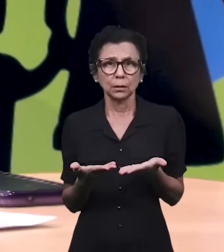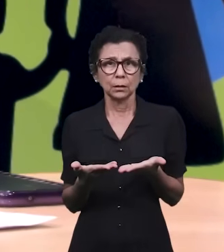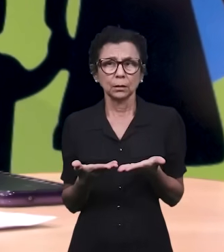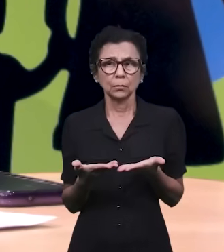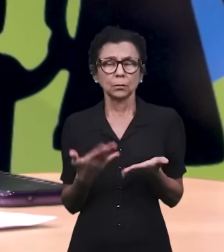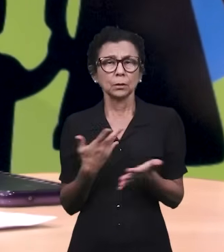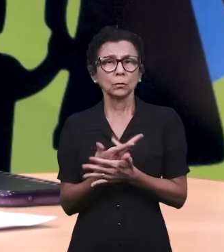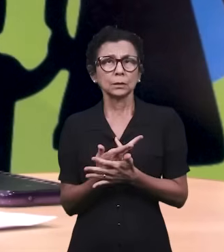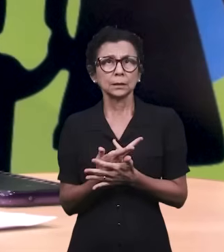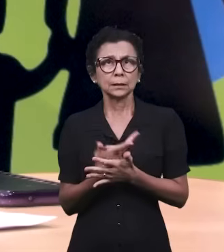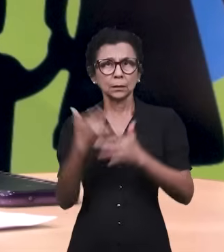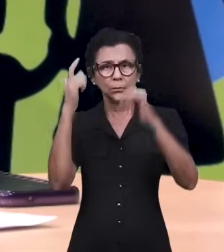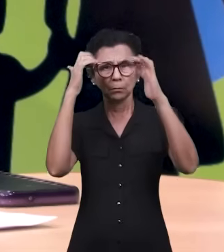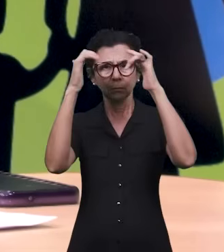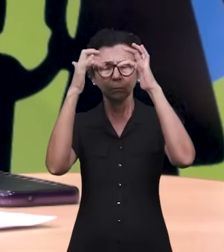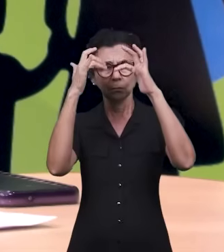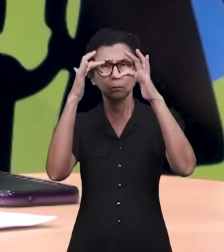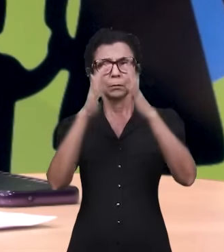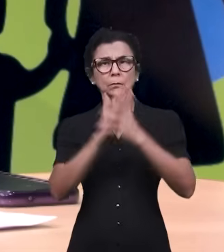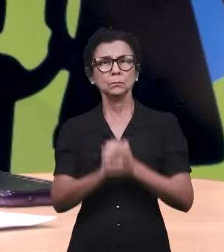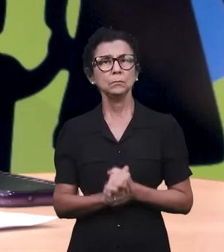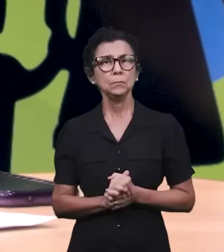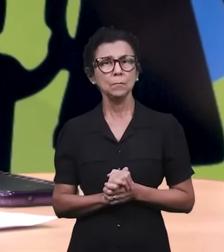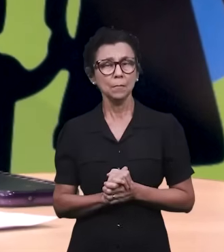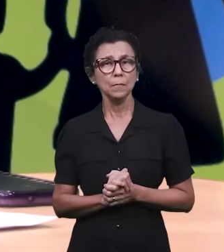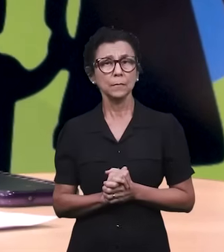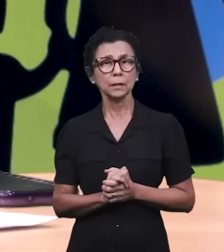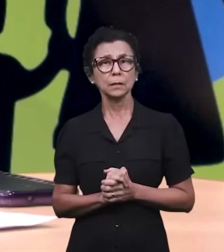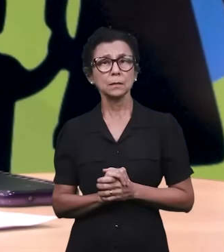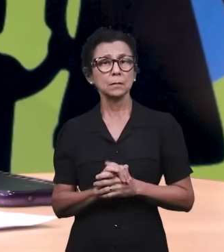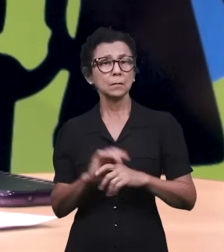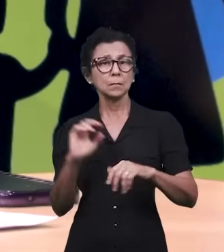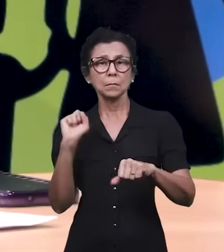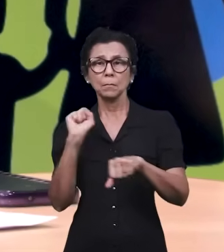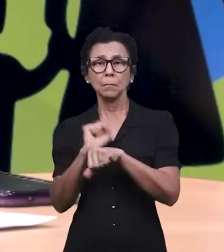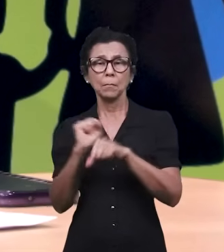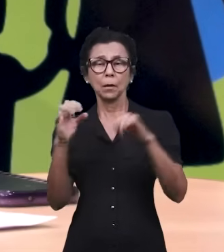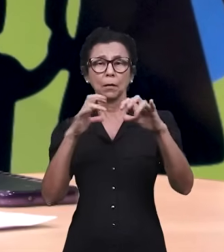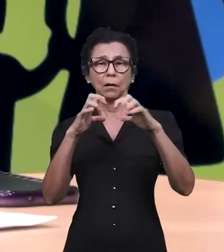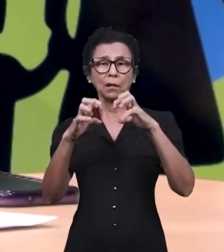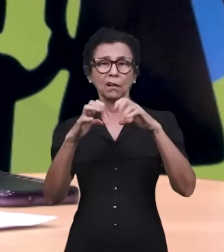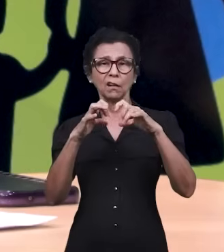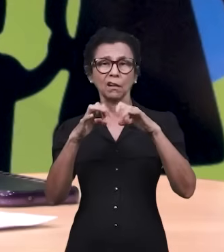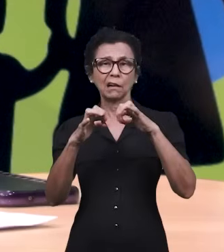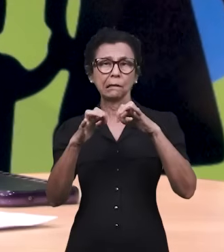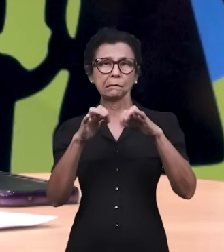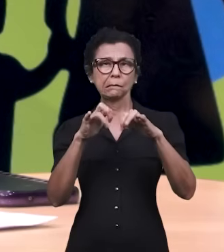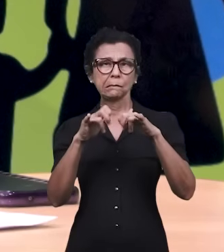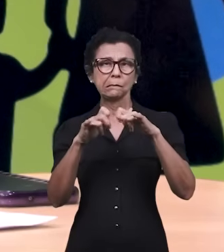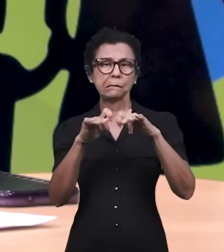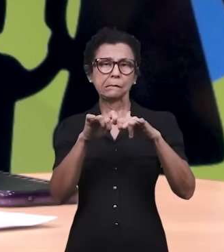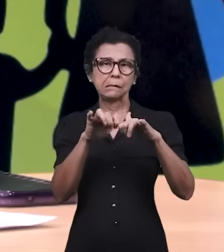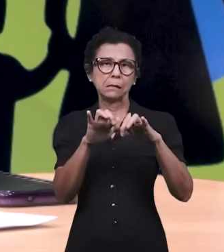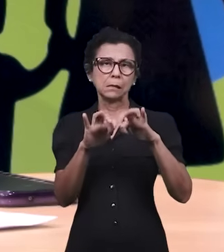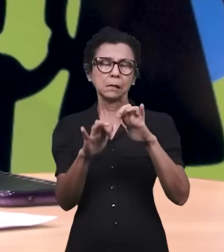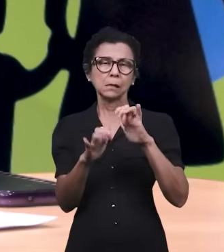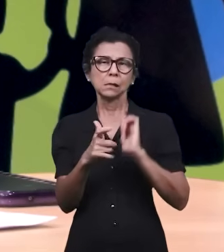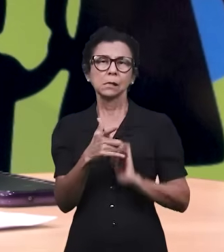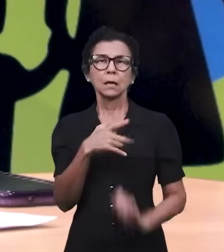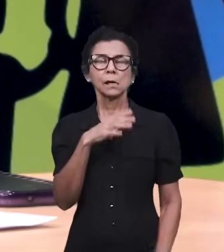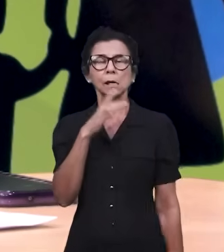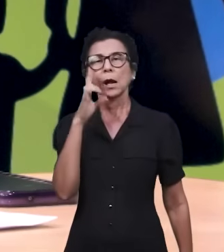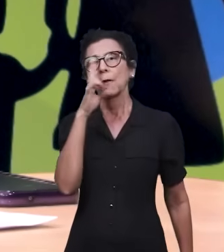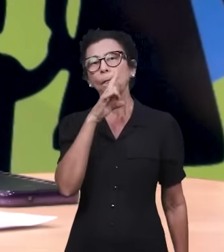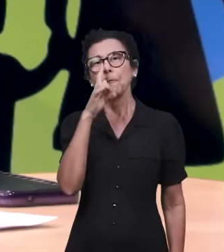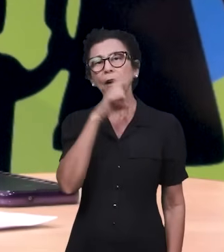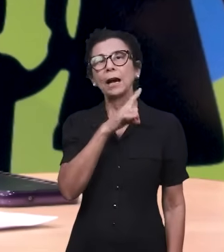neurônios deles? Adormeceram. E quando eles adormecem, há as falhas de cognição.